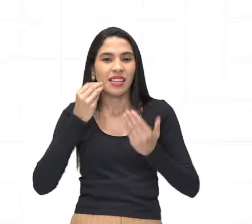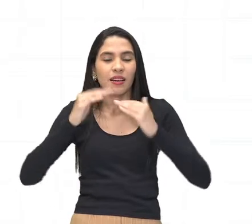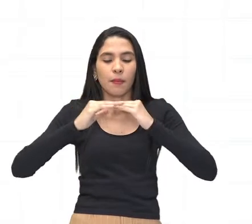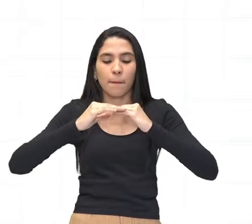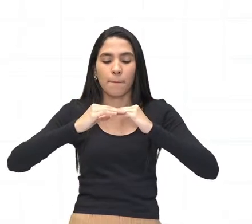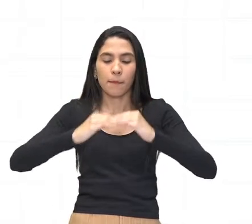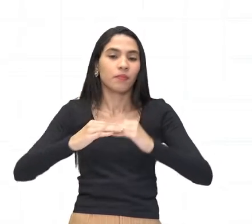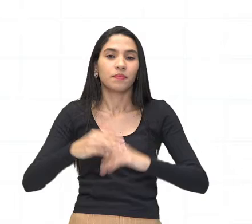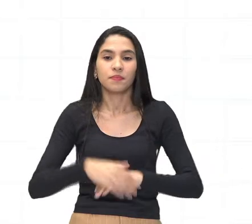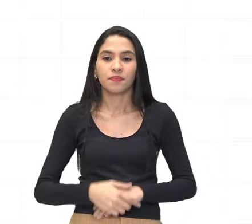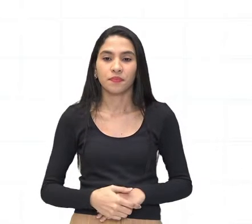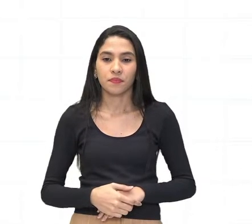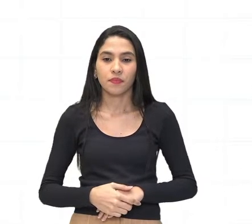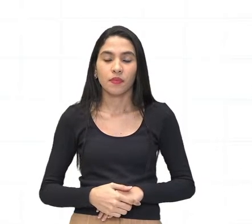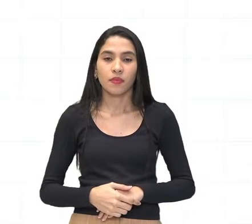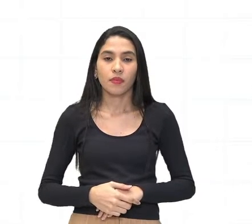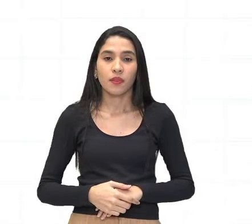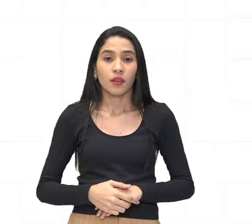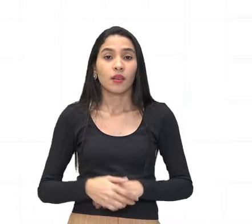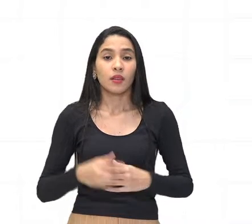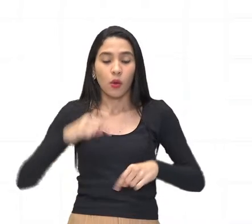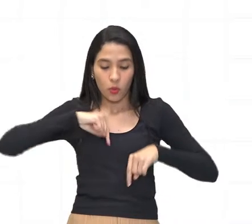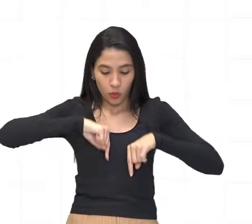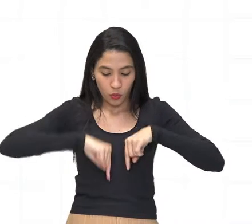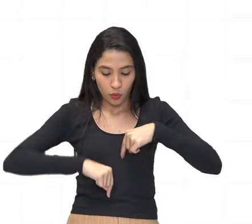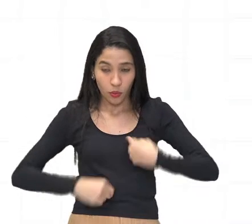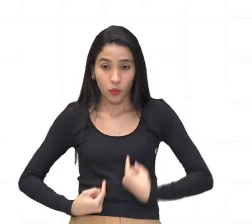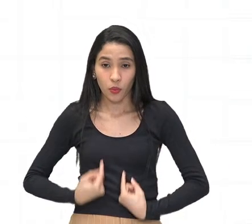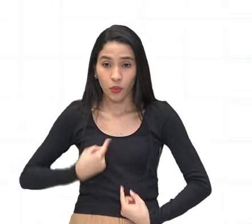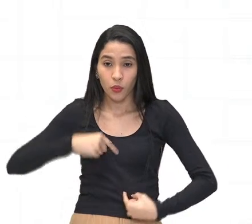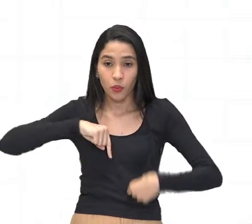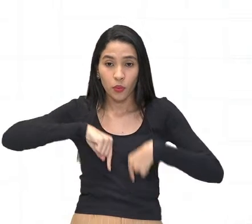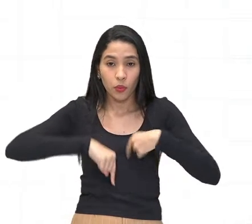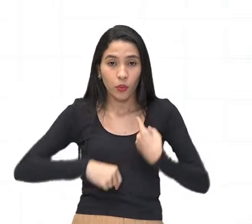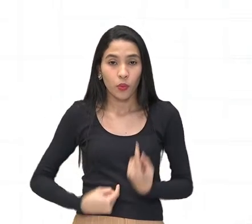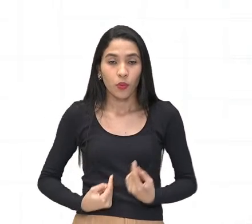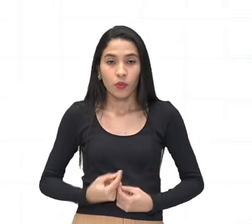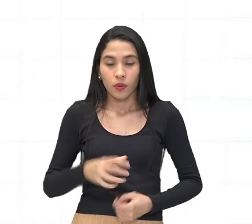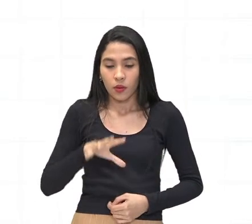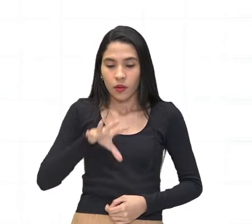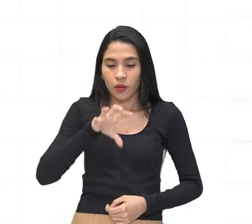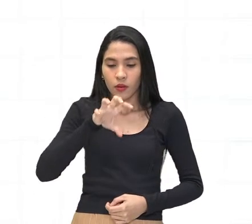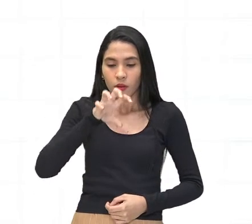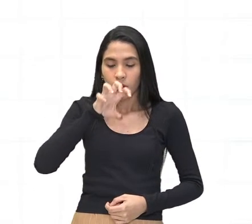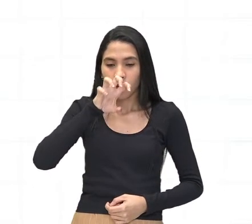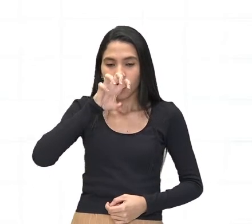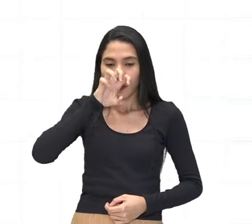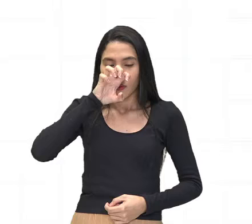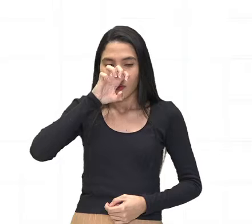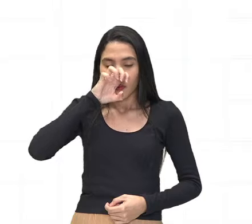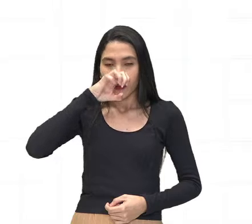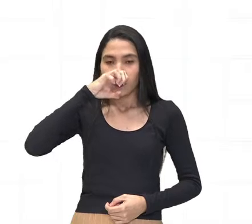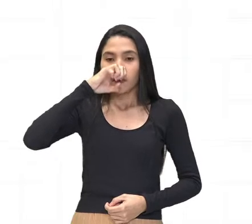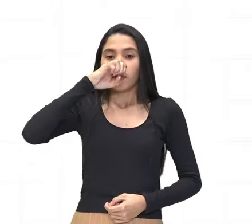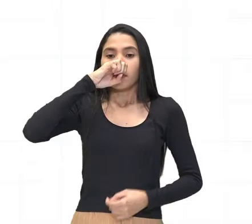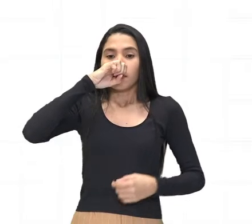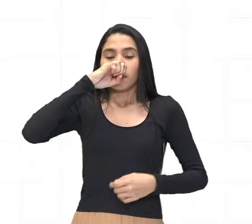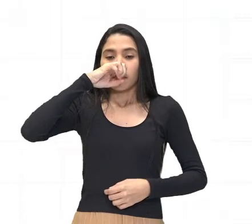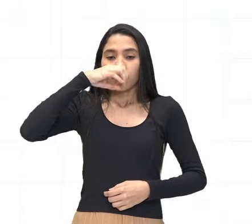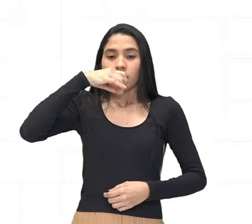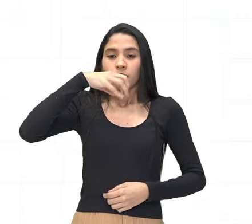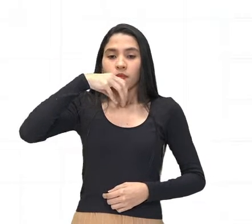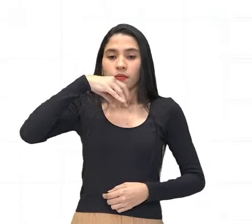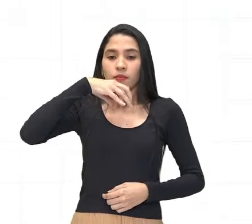Então, os organismos, eles não se deformam com a ação da pressão atmosférica, porque eles são formados